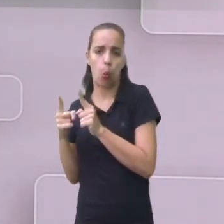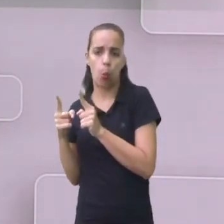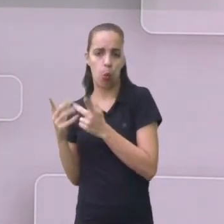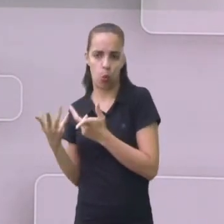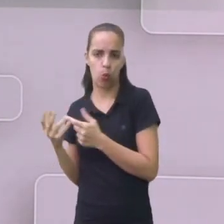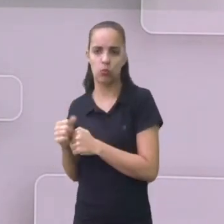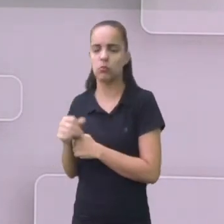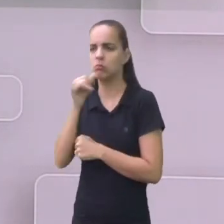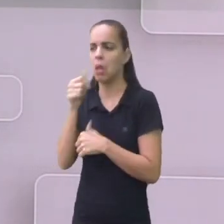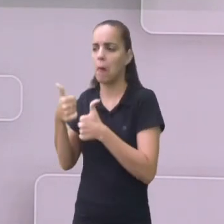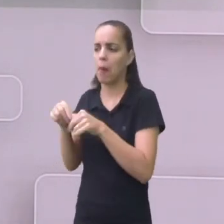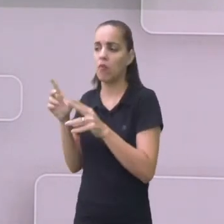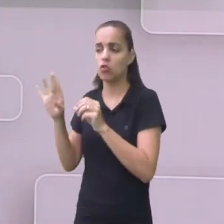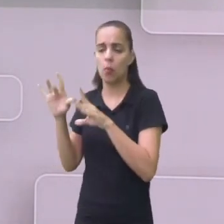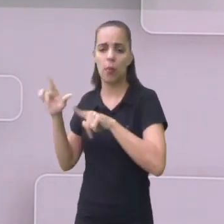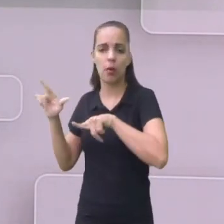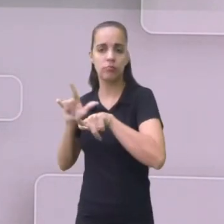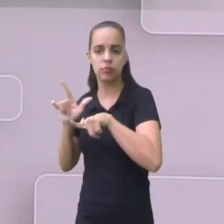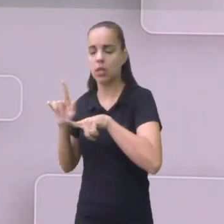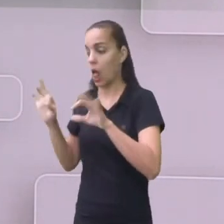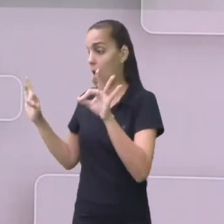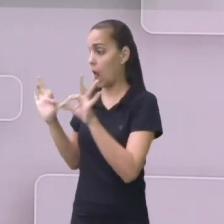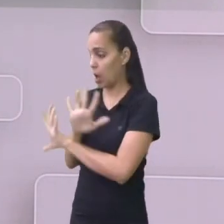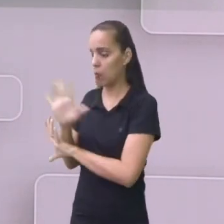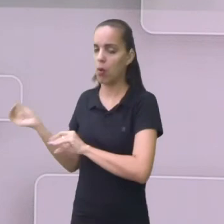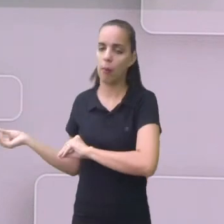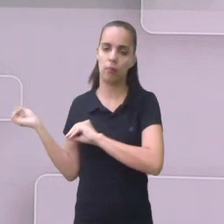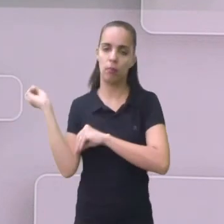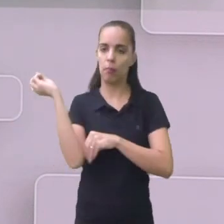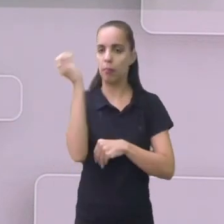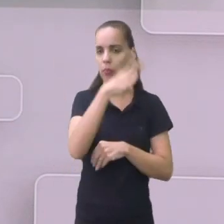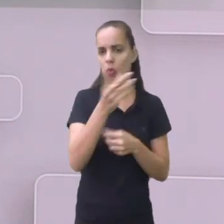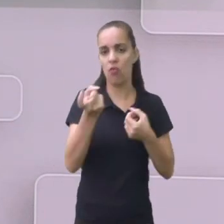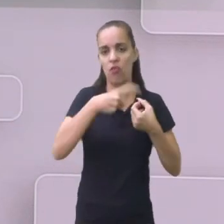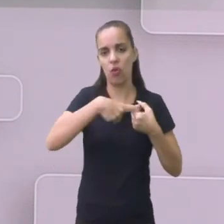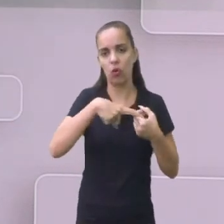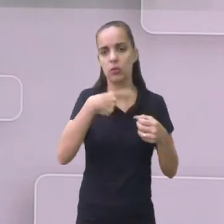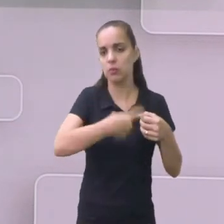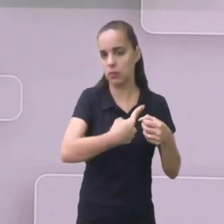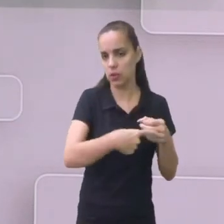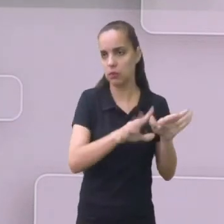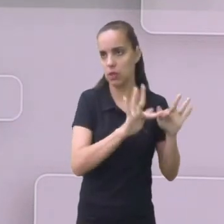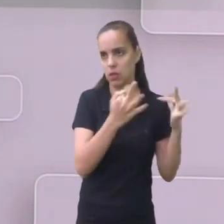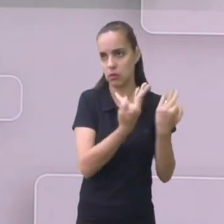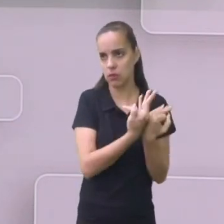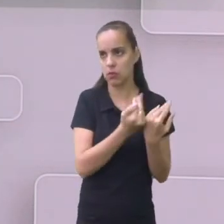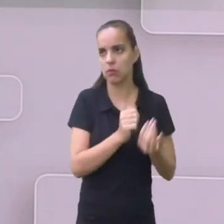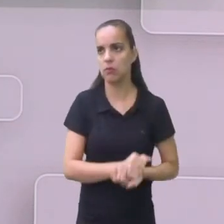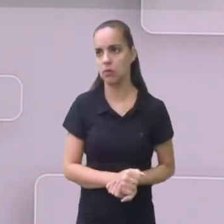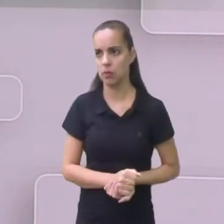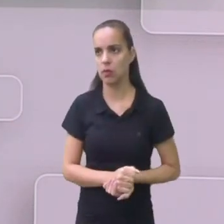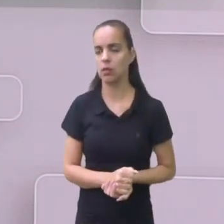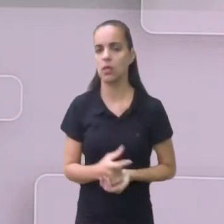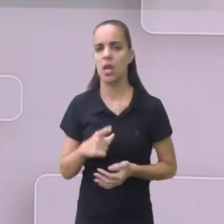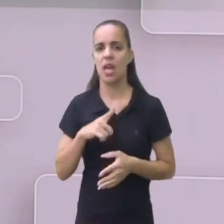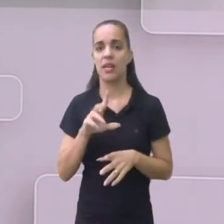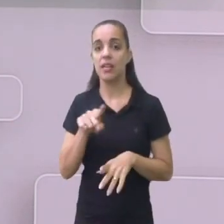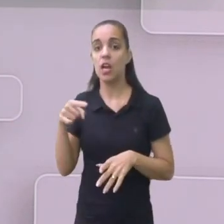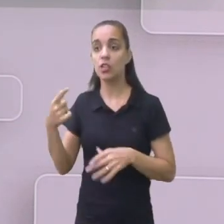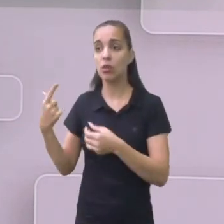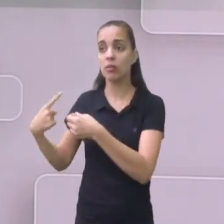crescendo, foi crescendo. E hoje, isso é um grande problema para Brasília, porque a gente tem Brasília totalmente